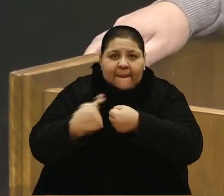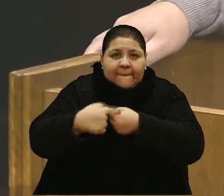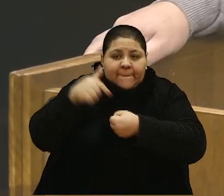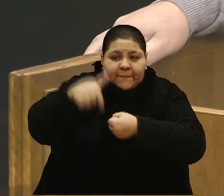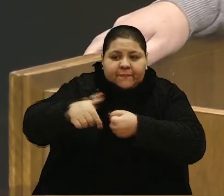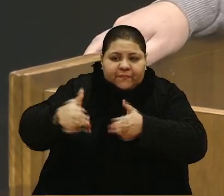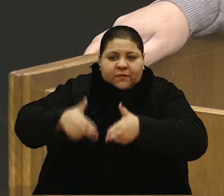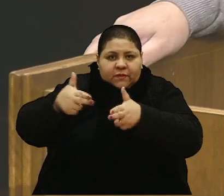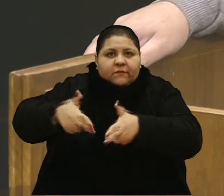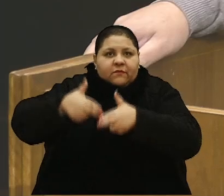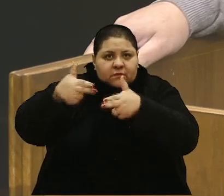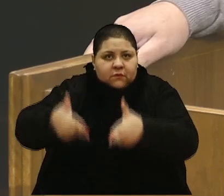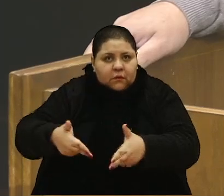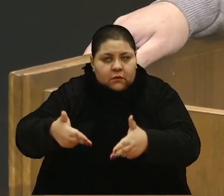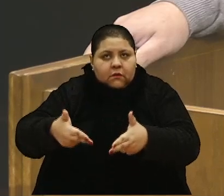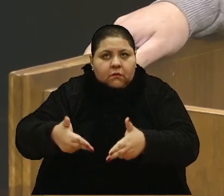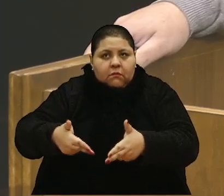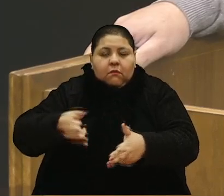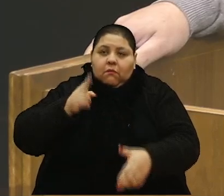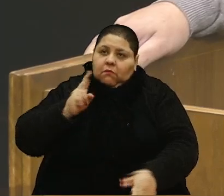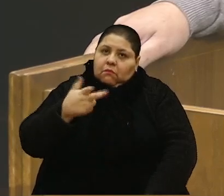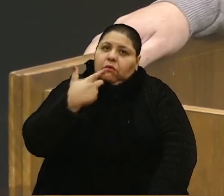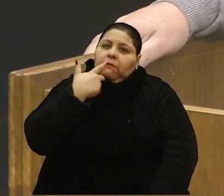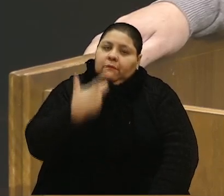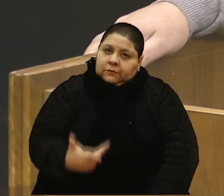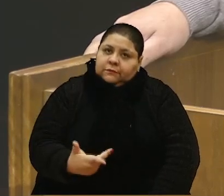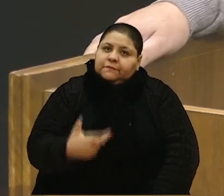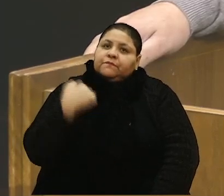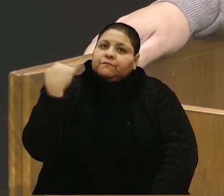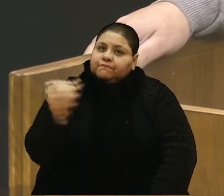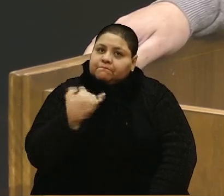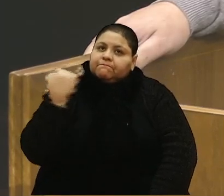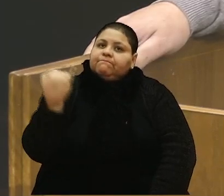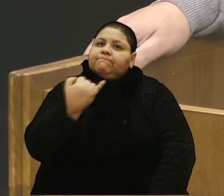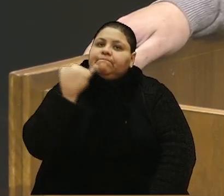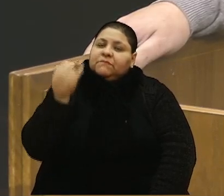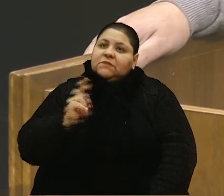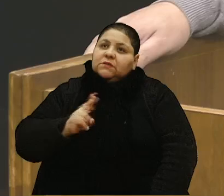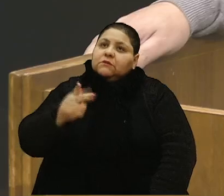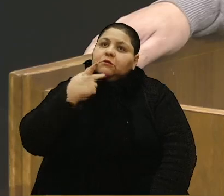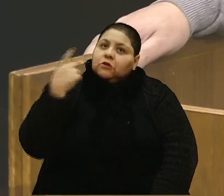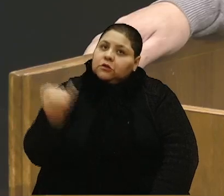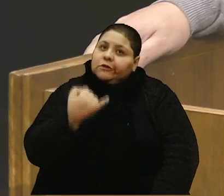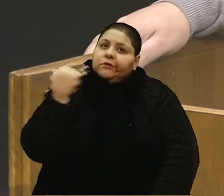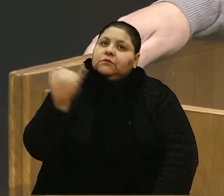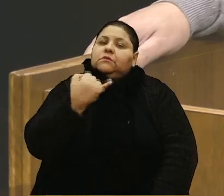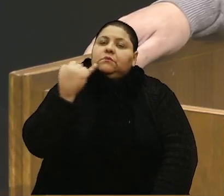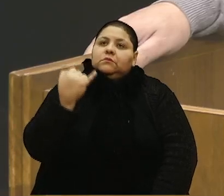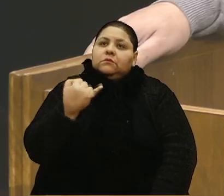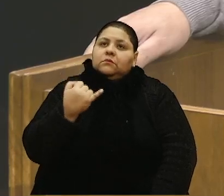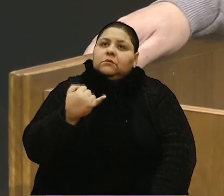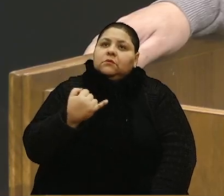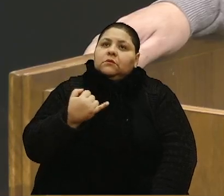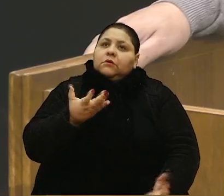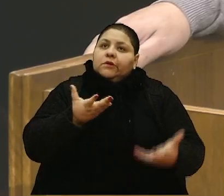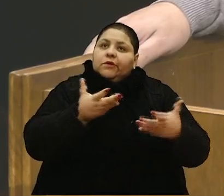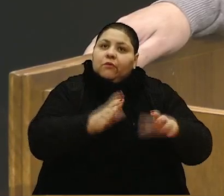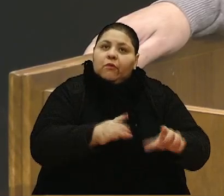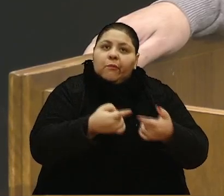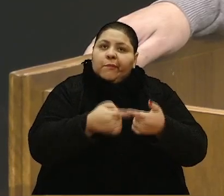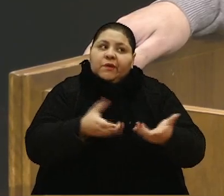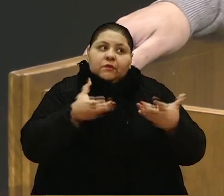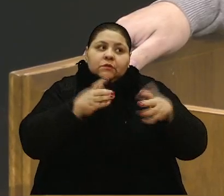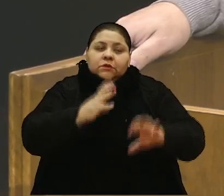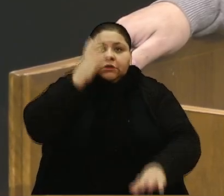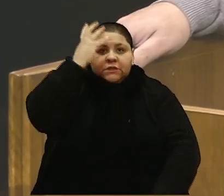trem. E eu sempre falo a importância, e sempre vou vir aqui falar, acho que todas as vezes, a importância da oposição, mas uma oposição séria